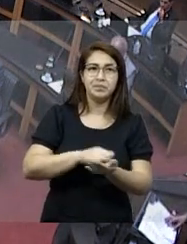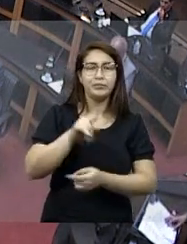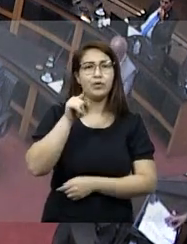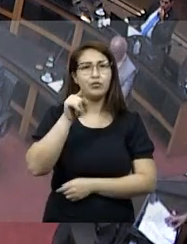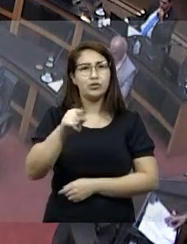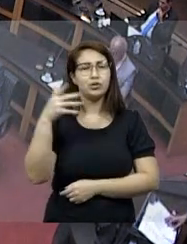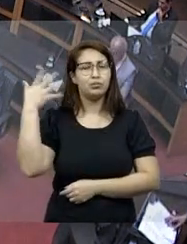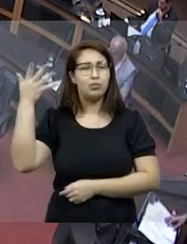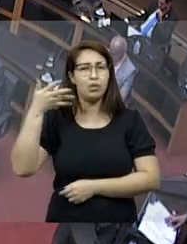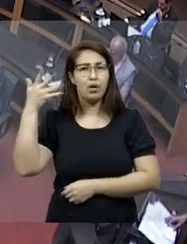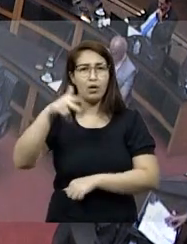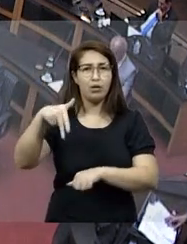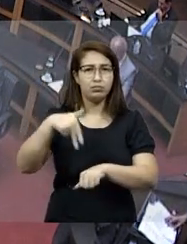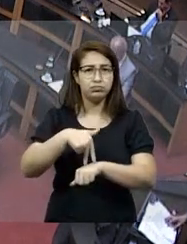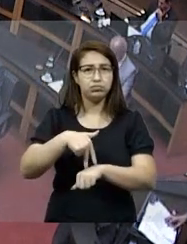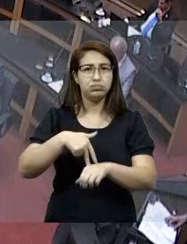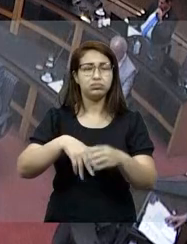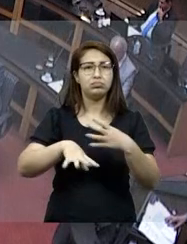pronunciamento, me coloco